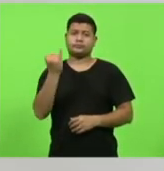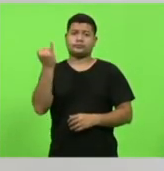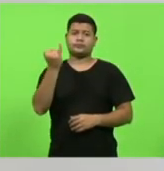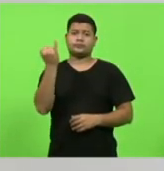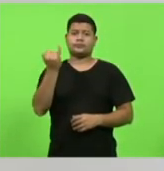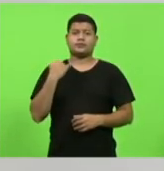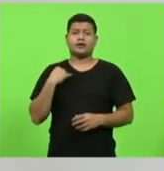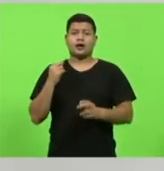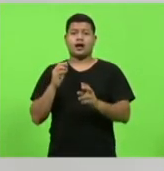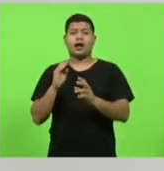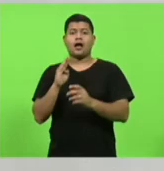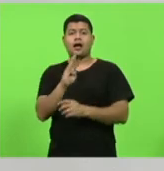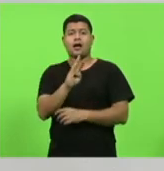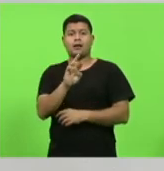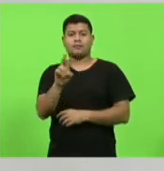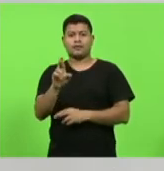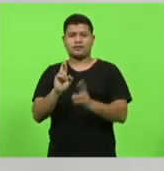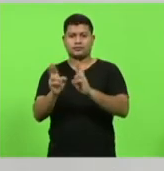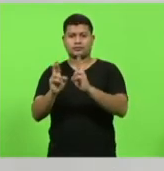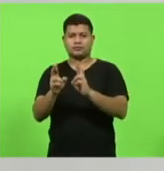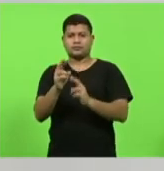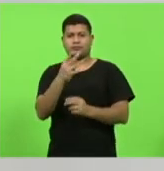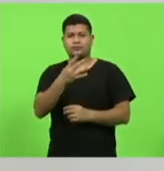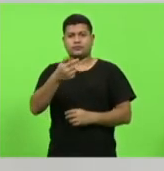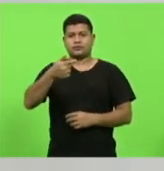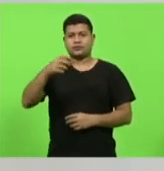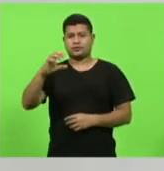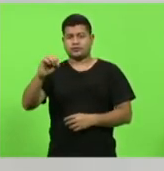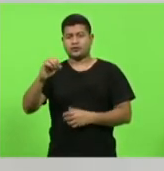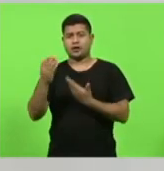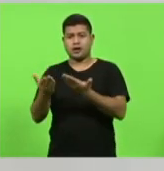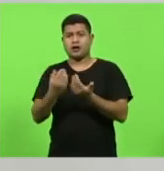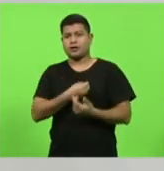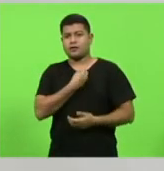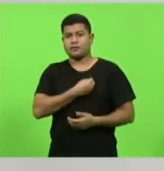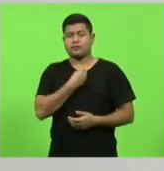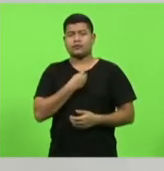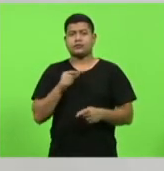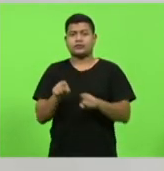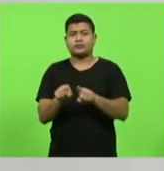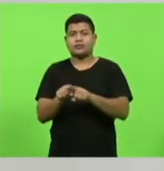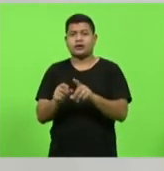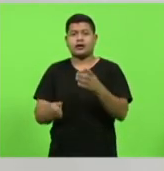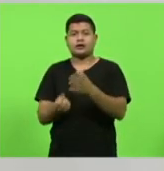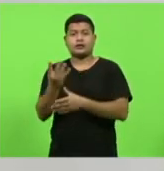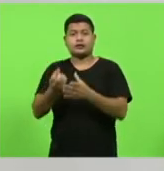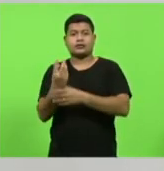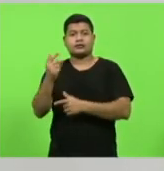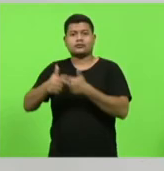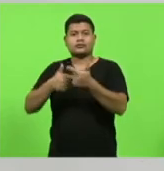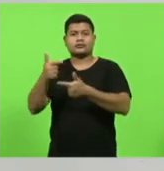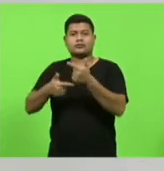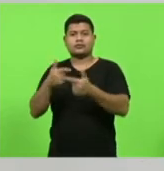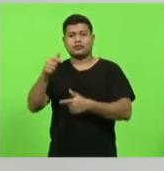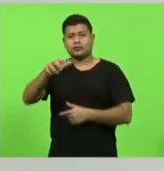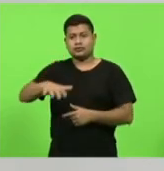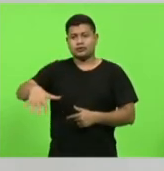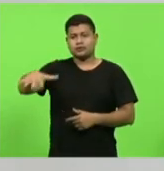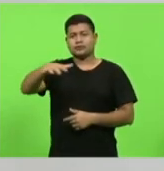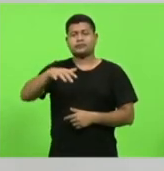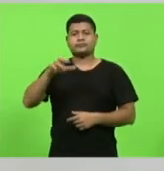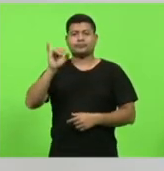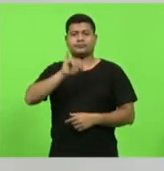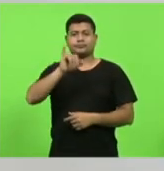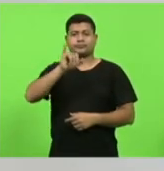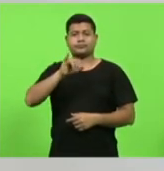a BR-470 tem para as vidas e para a geração de emprego no Vale do Itajaí. Eu falo como alguém que realmente